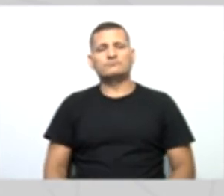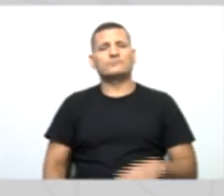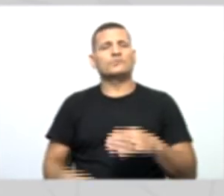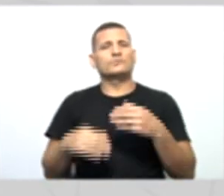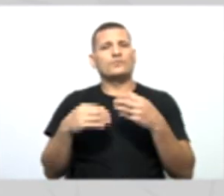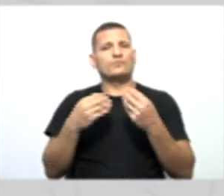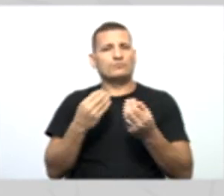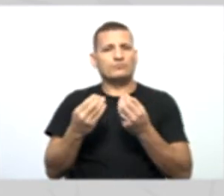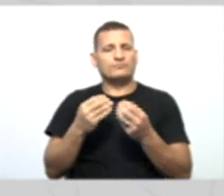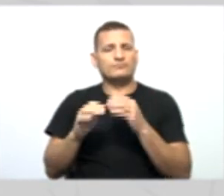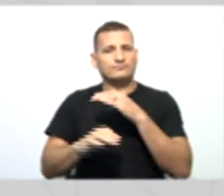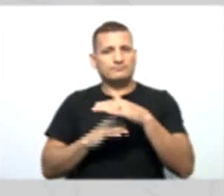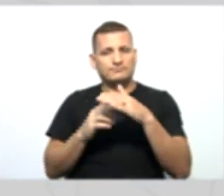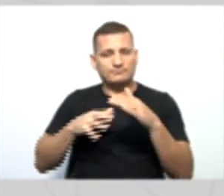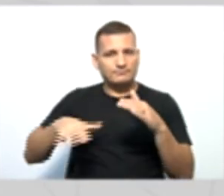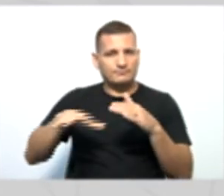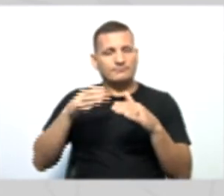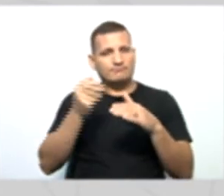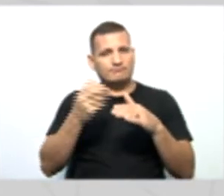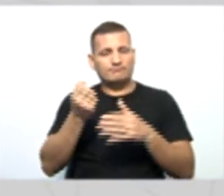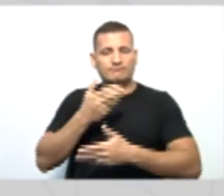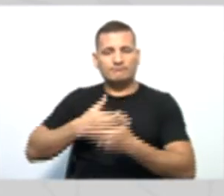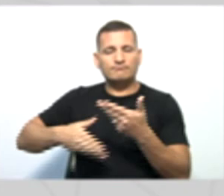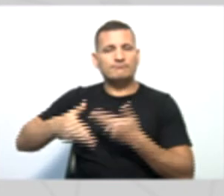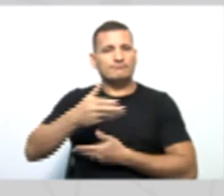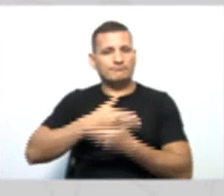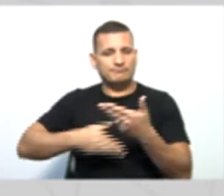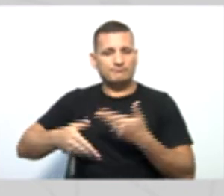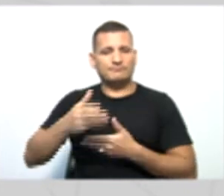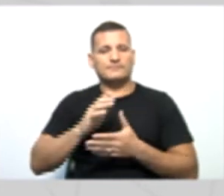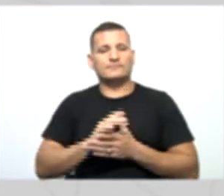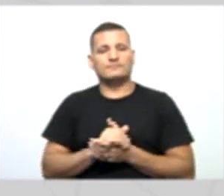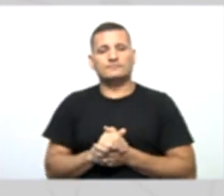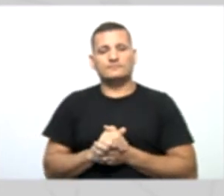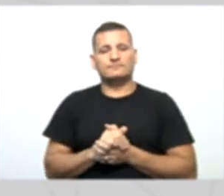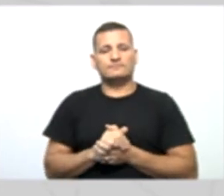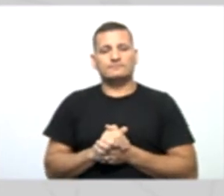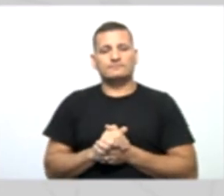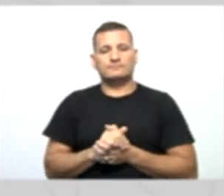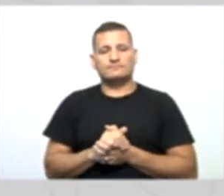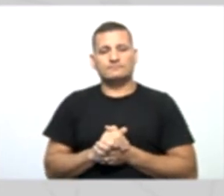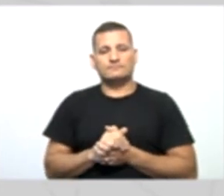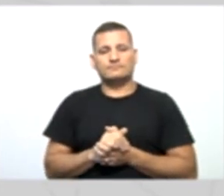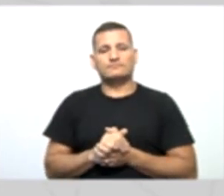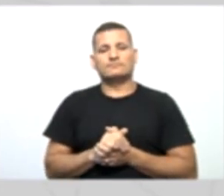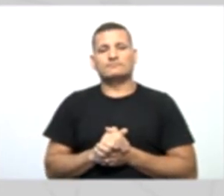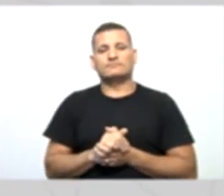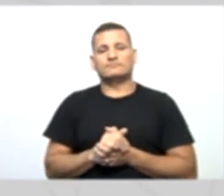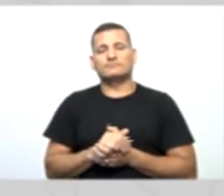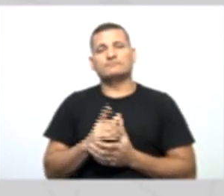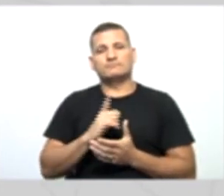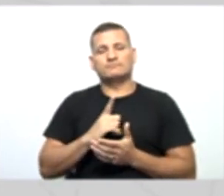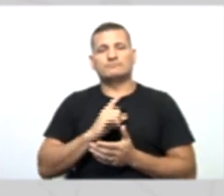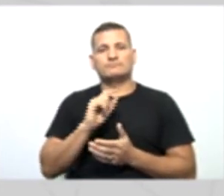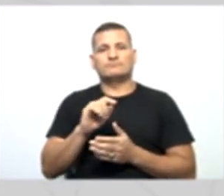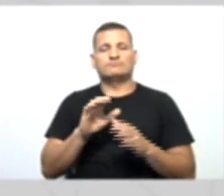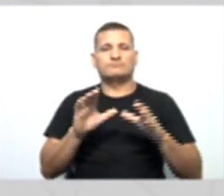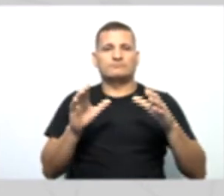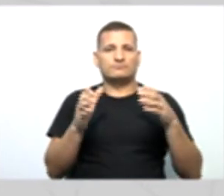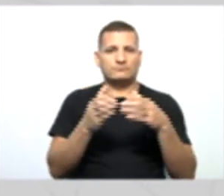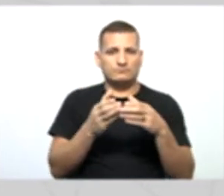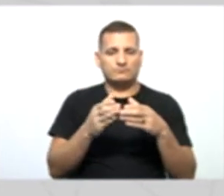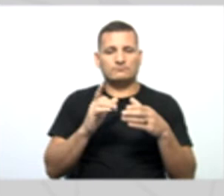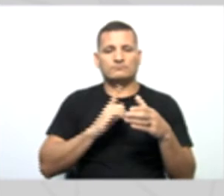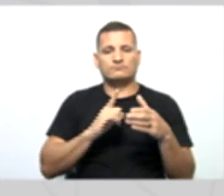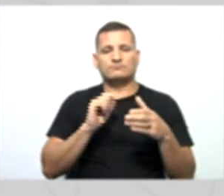governança que ocorre entre os negócios envolvidos no arranjo produtivo local. A gente tem, então, um conselho de governança composto